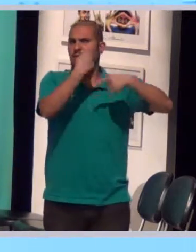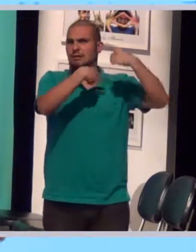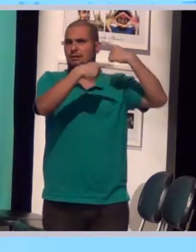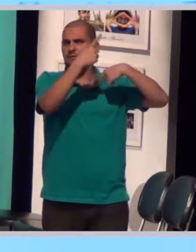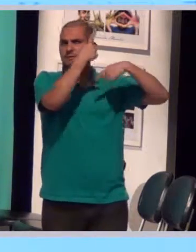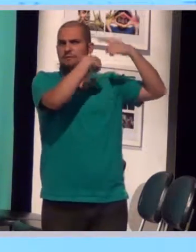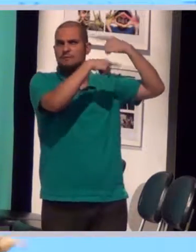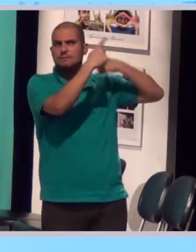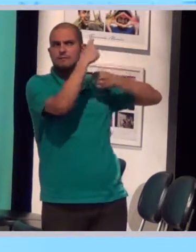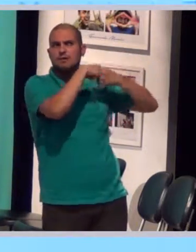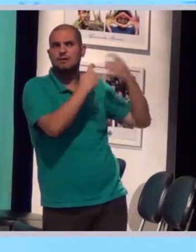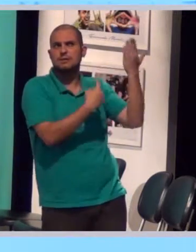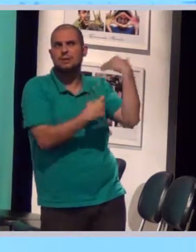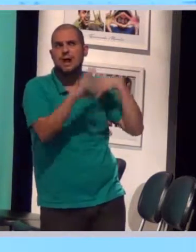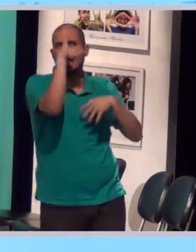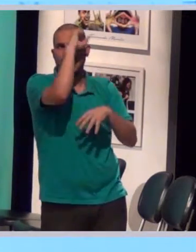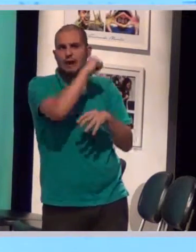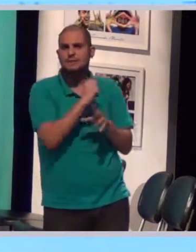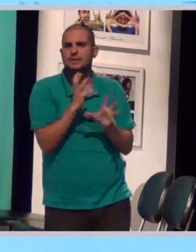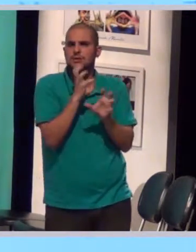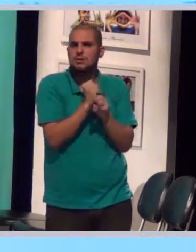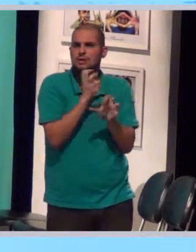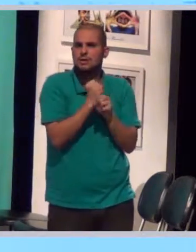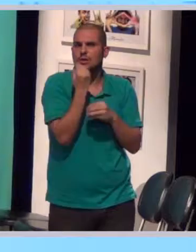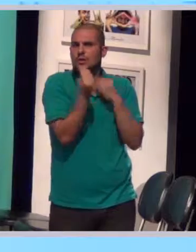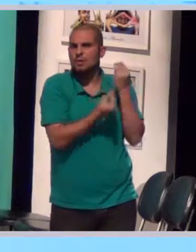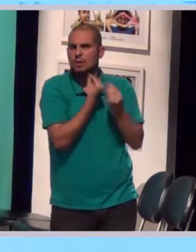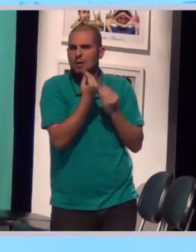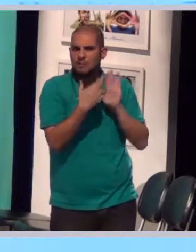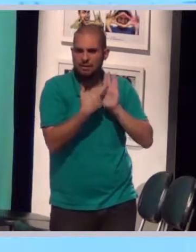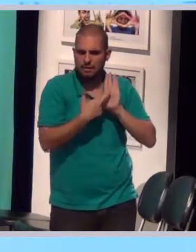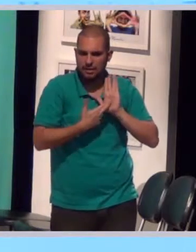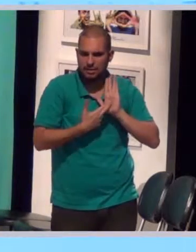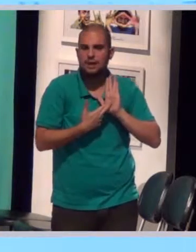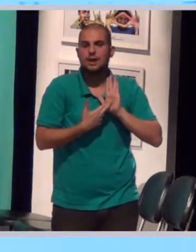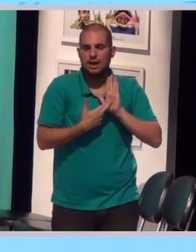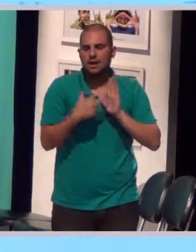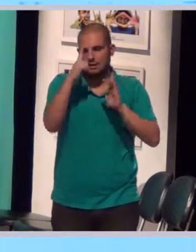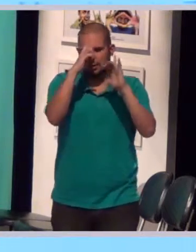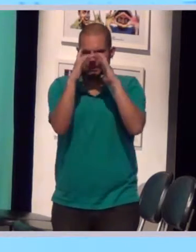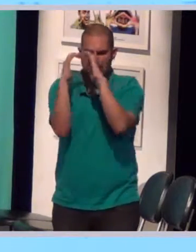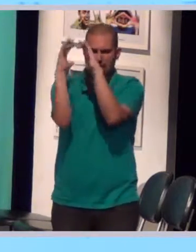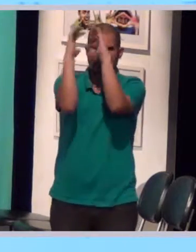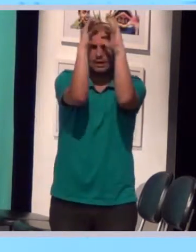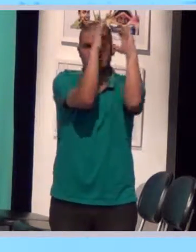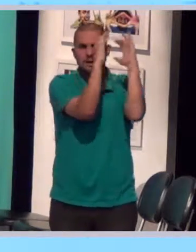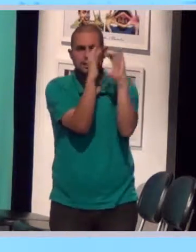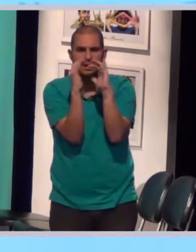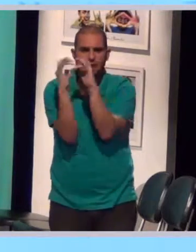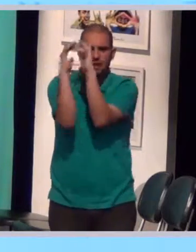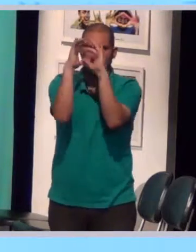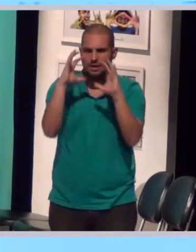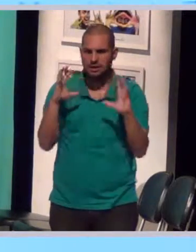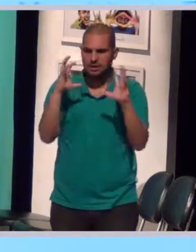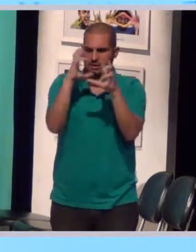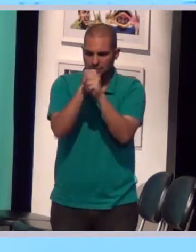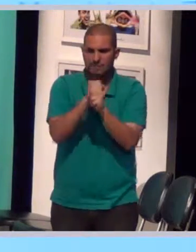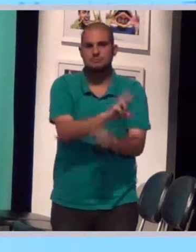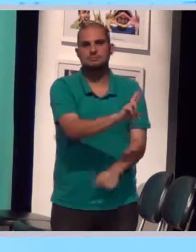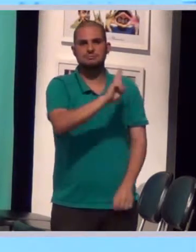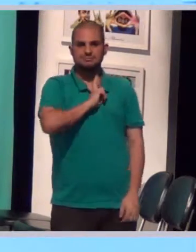de longo prazo como se faz a operação de soma, fazer toda essa conta de cabeça e dar o